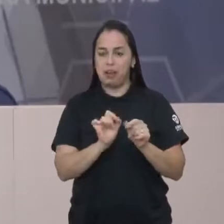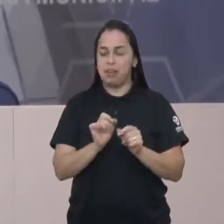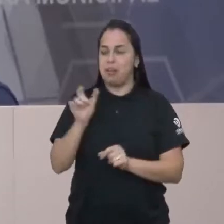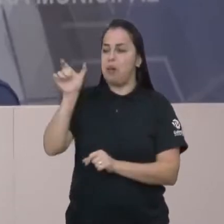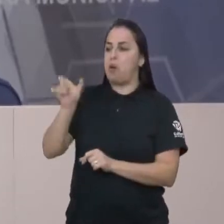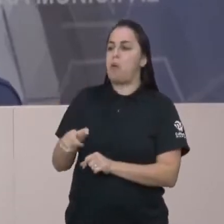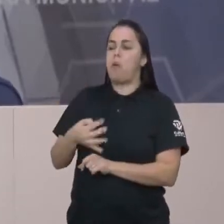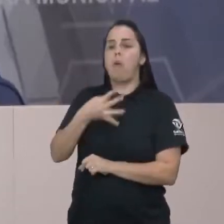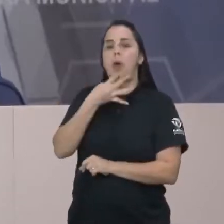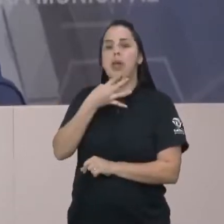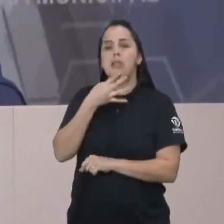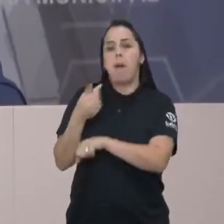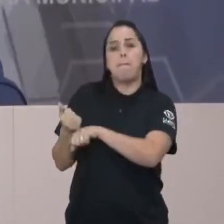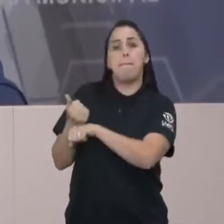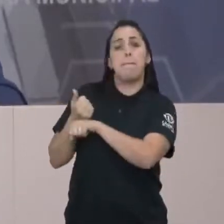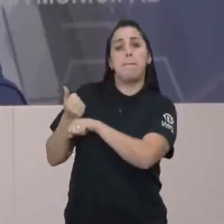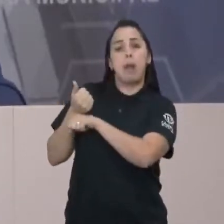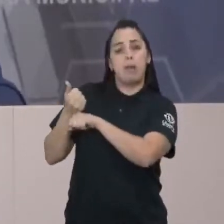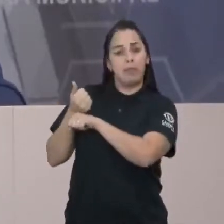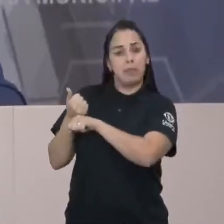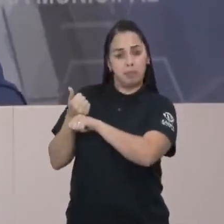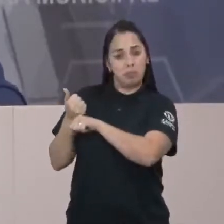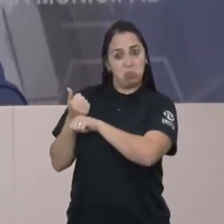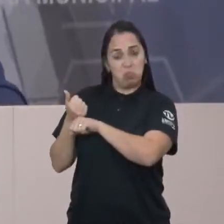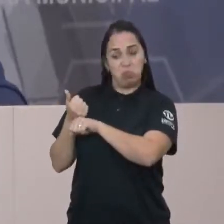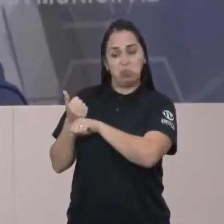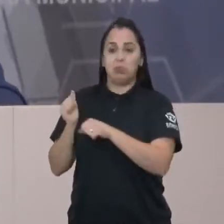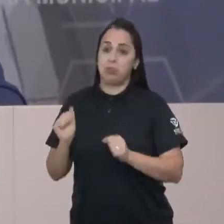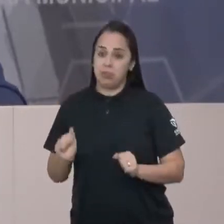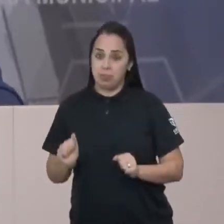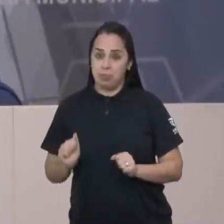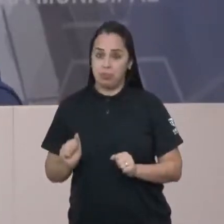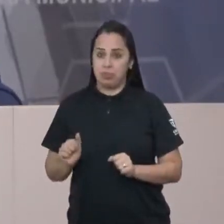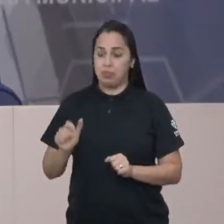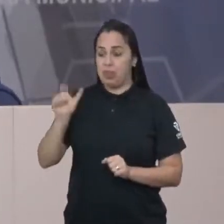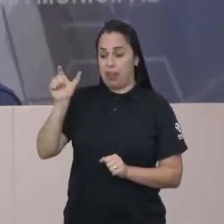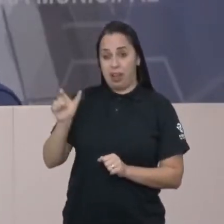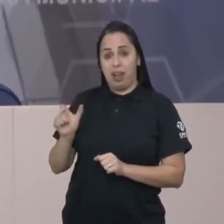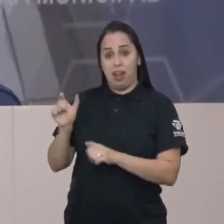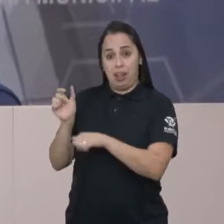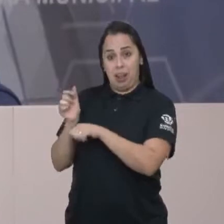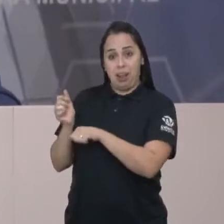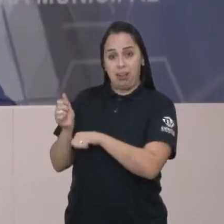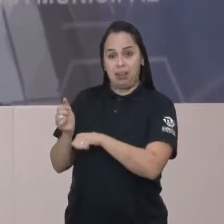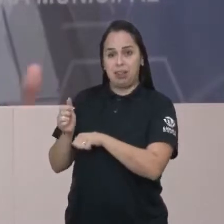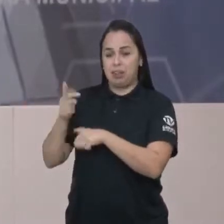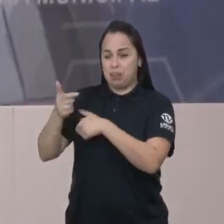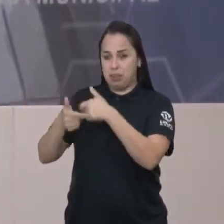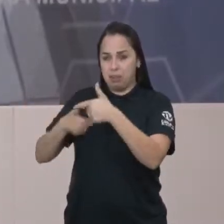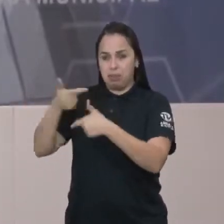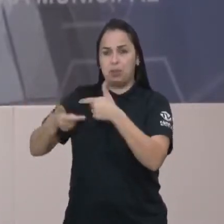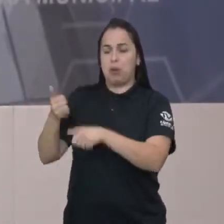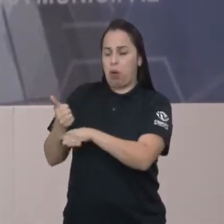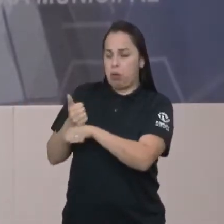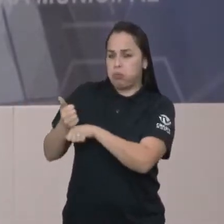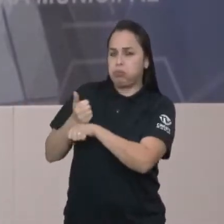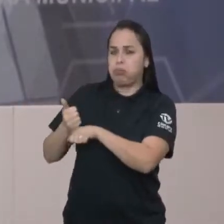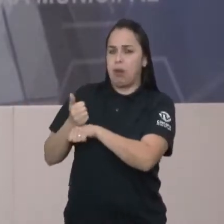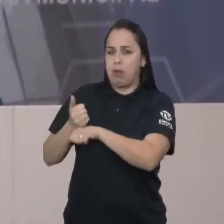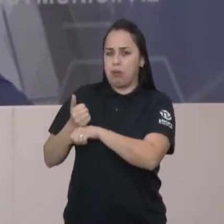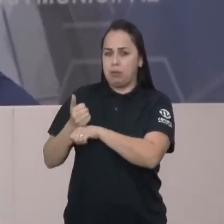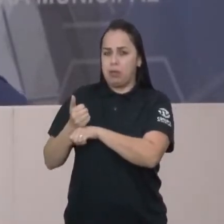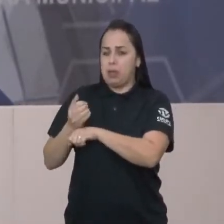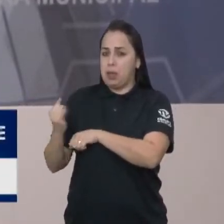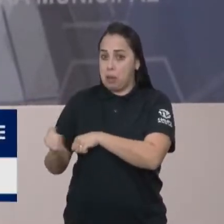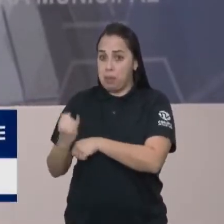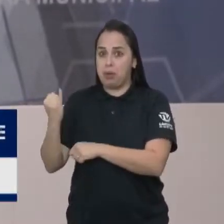Ricardo. O doutor Ricardo, uma pessoa que teve um cargo de fundamental importância e uma posição aqui na